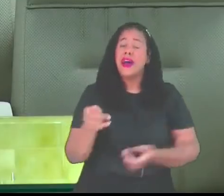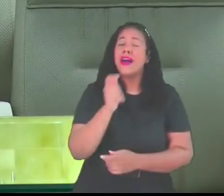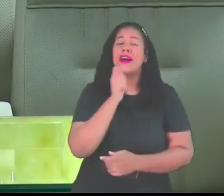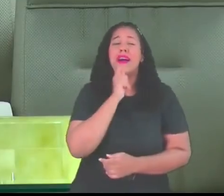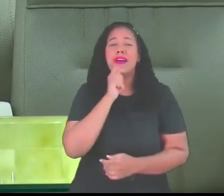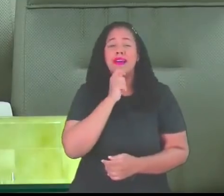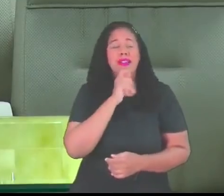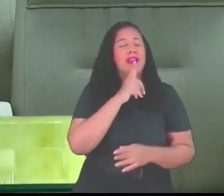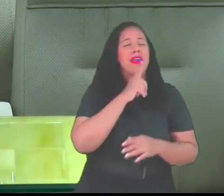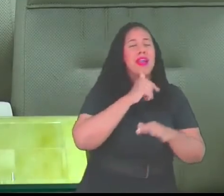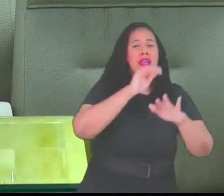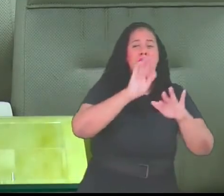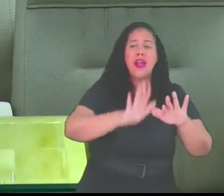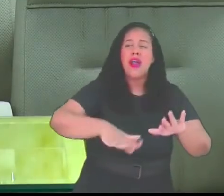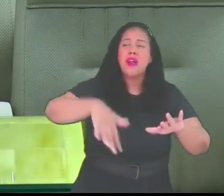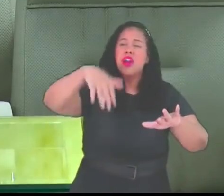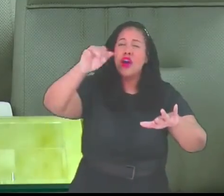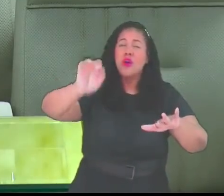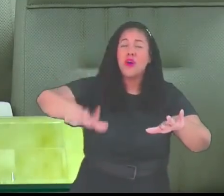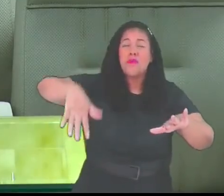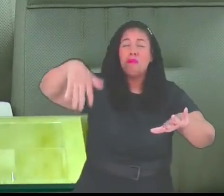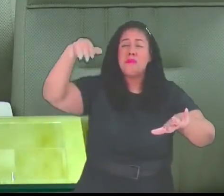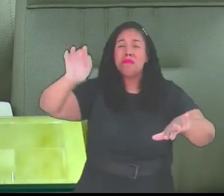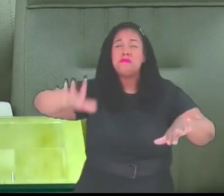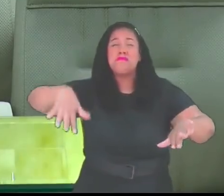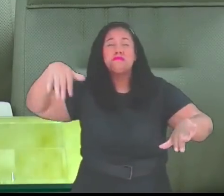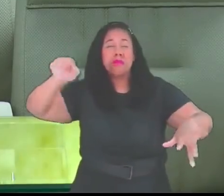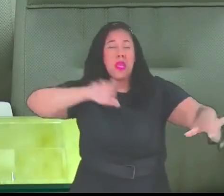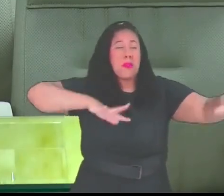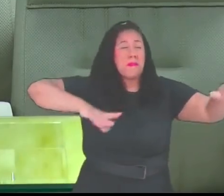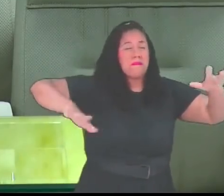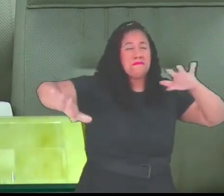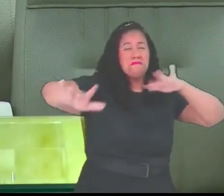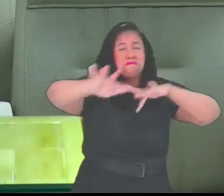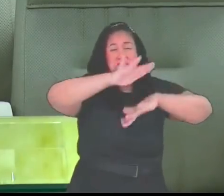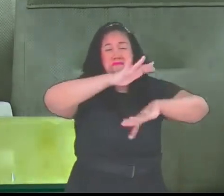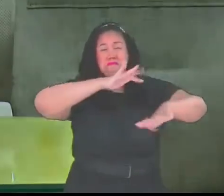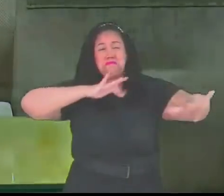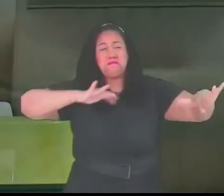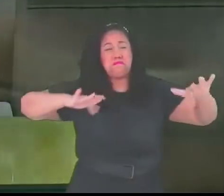águas rujam e se perturbem,